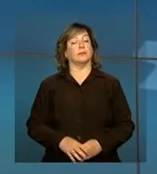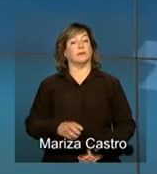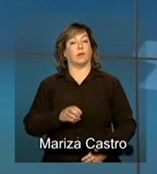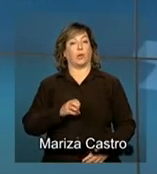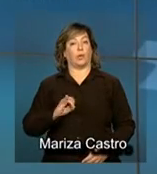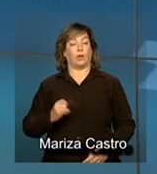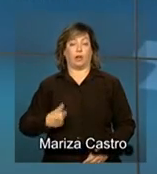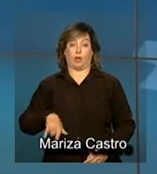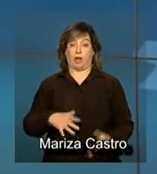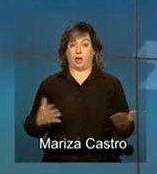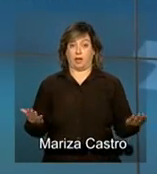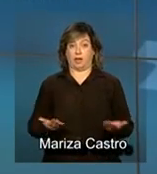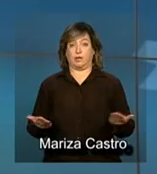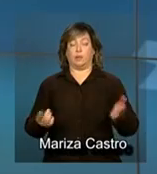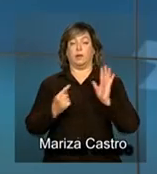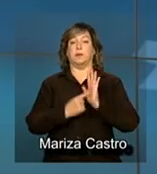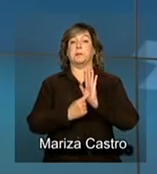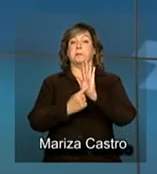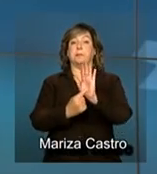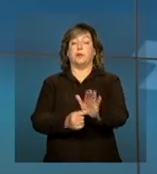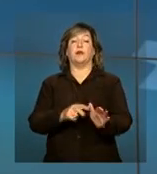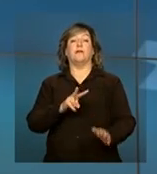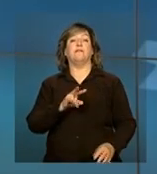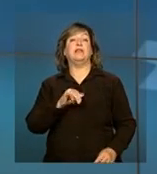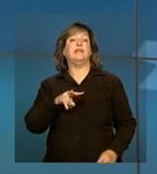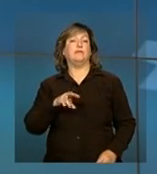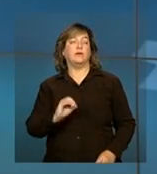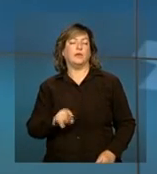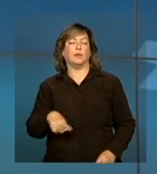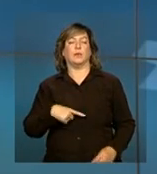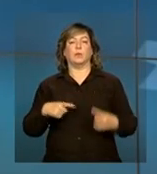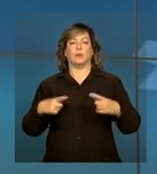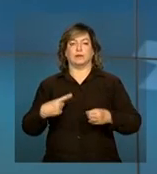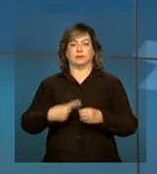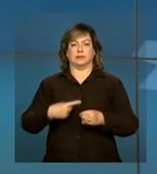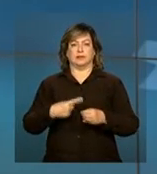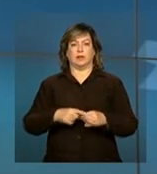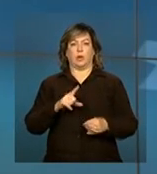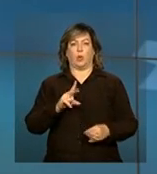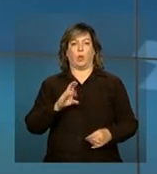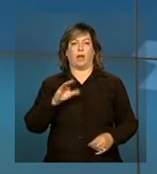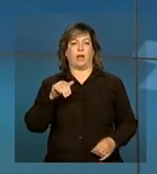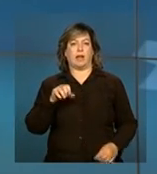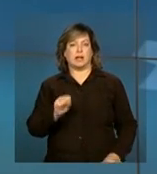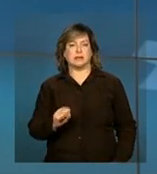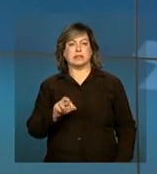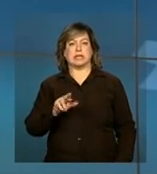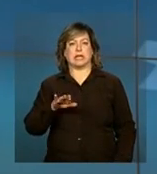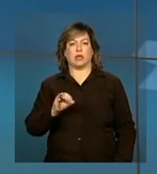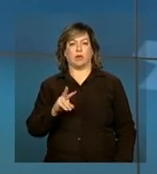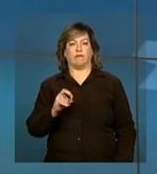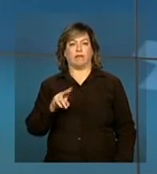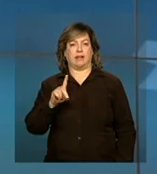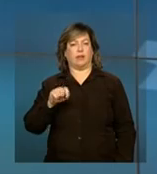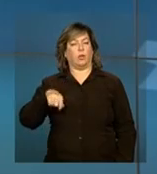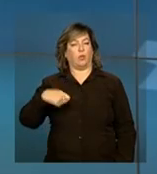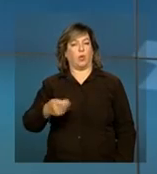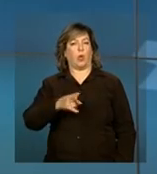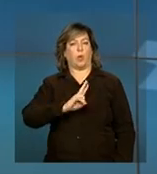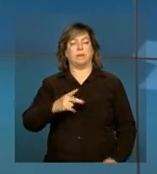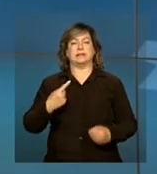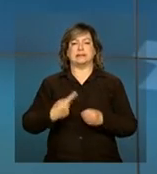Olá interrompemos a programação para ir ao vivo a Lucas do Rio Verde em Mato Grosso a presidenta Dilma